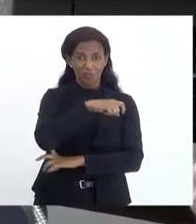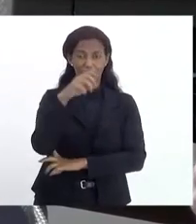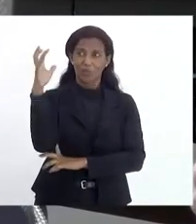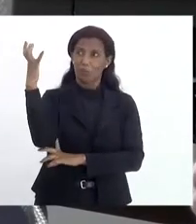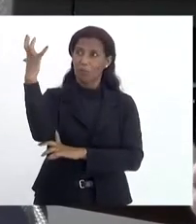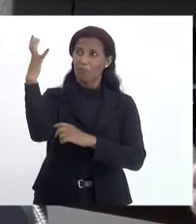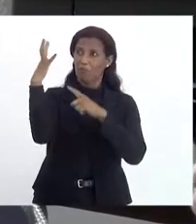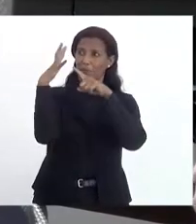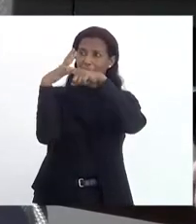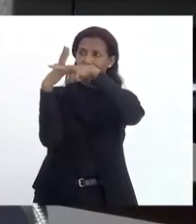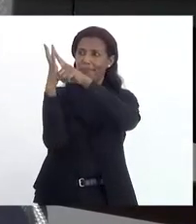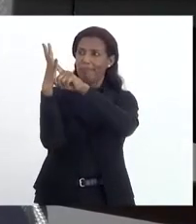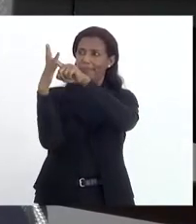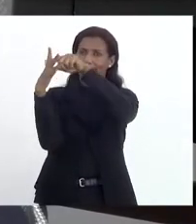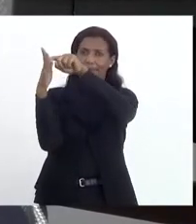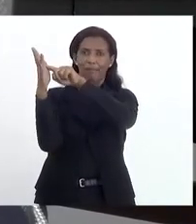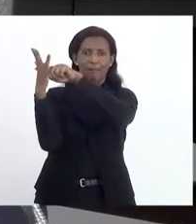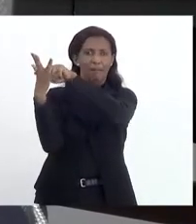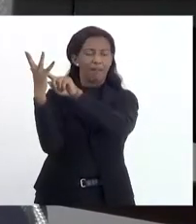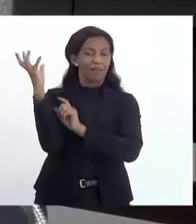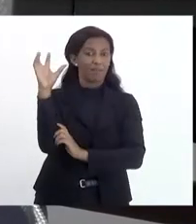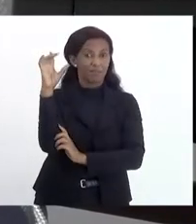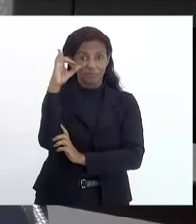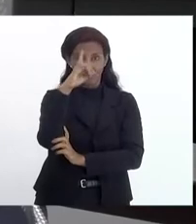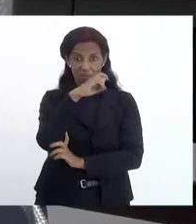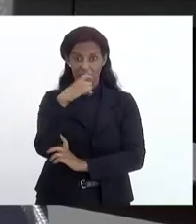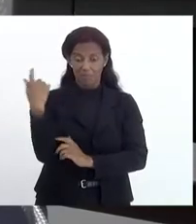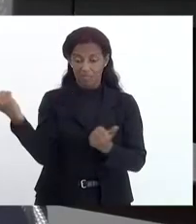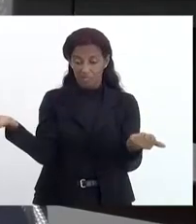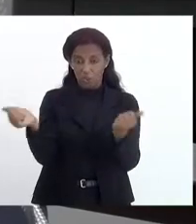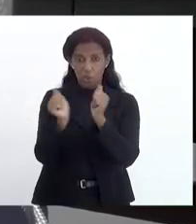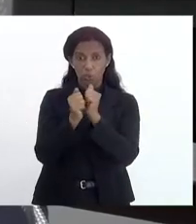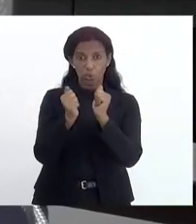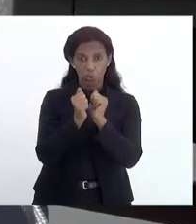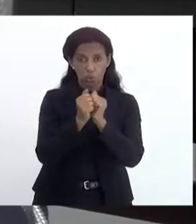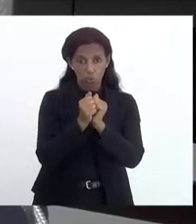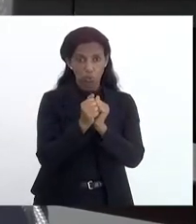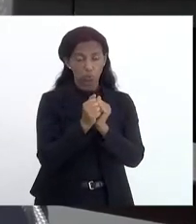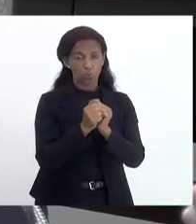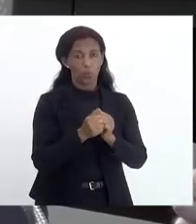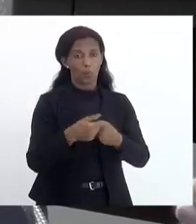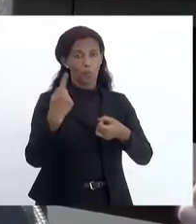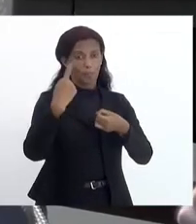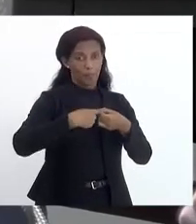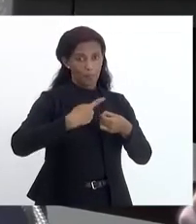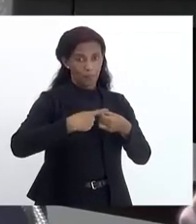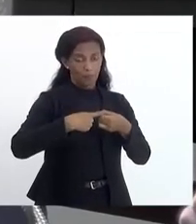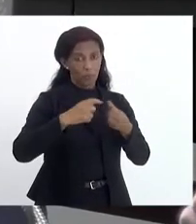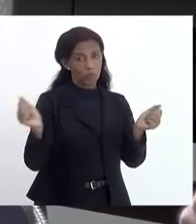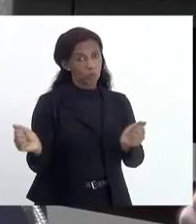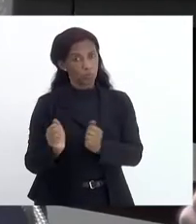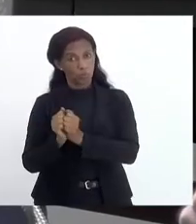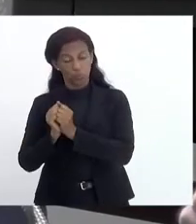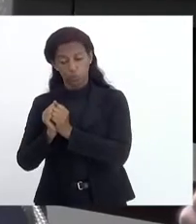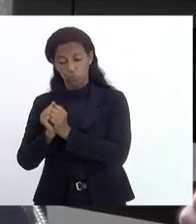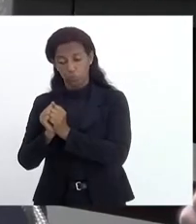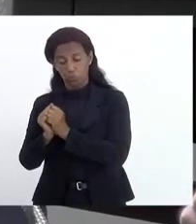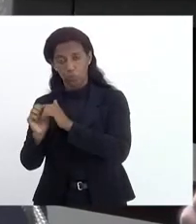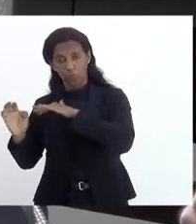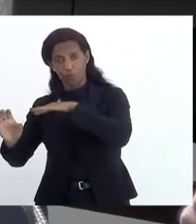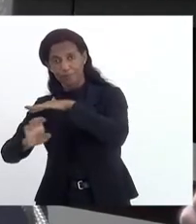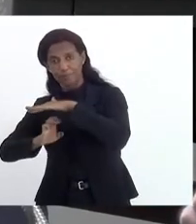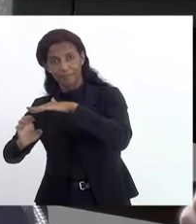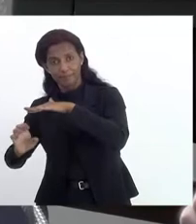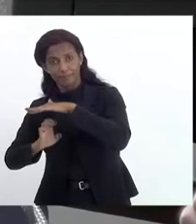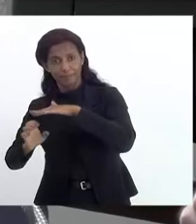porque é necessário fazer uma operação conjugada da esfera municipal com a concessionária. E aí me parece